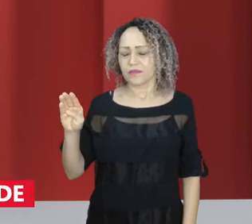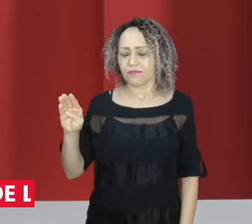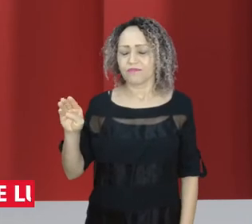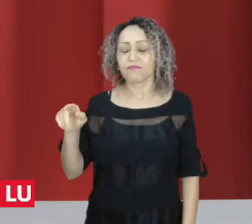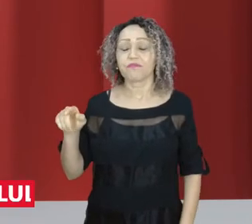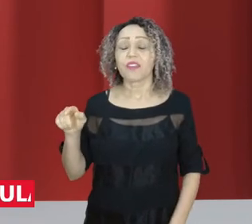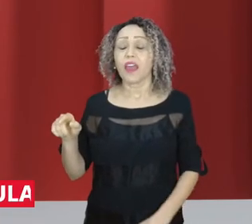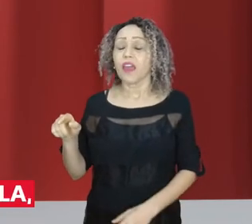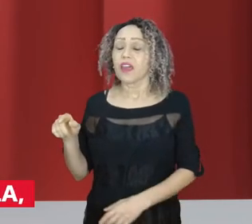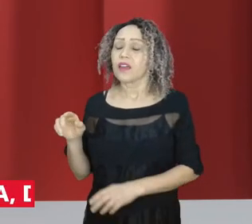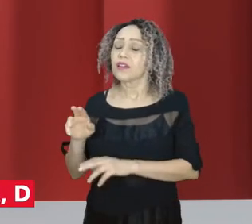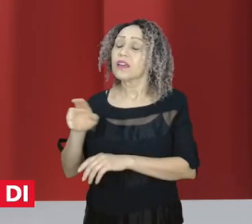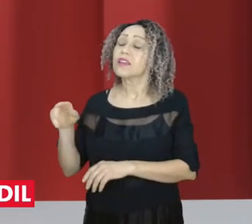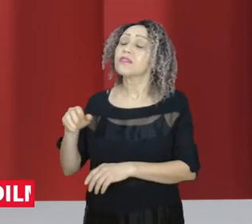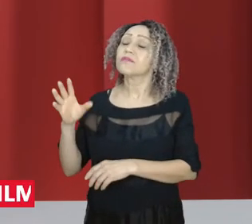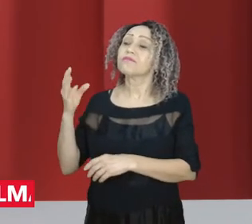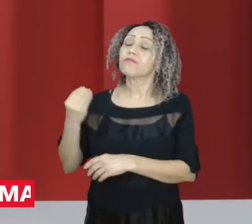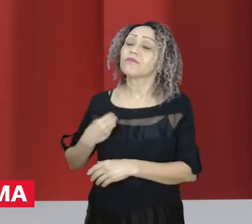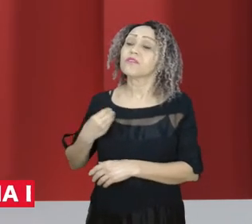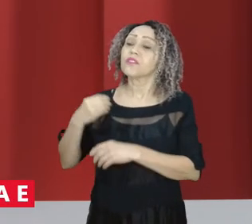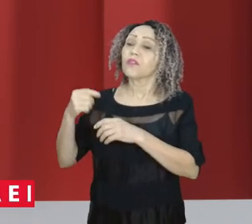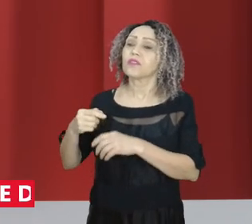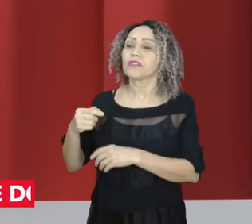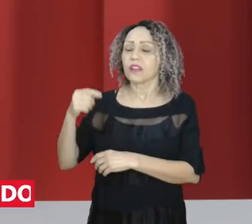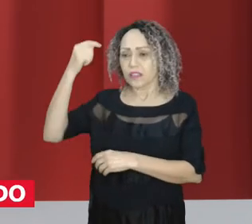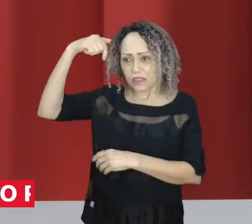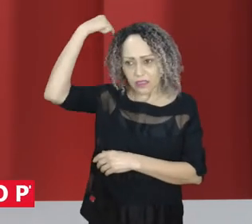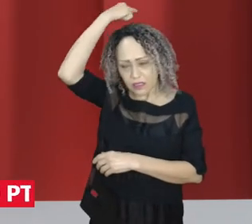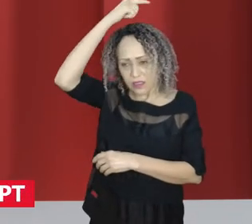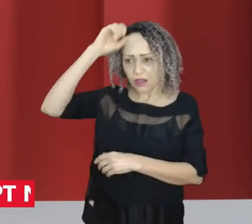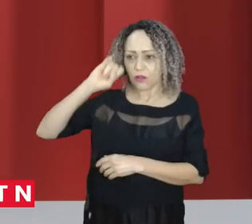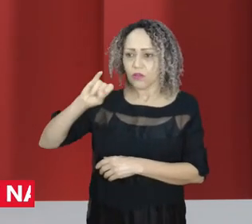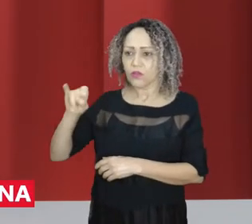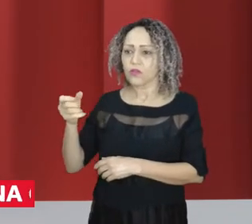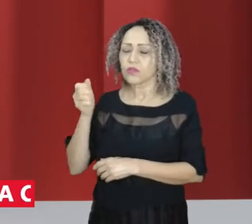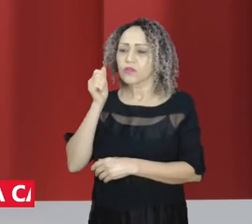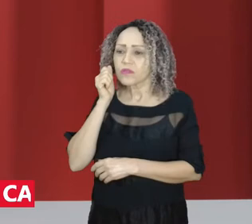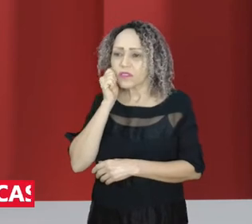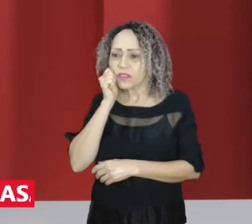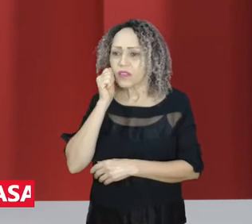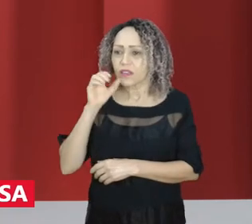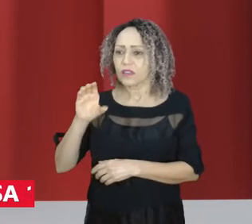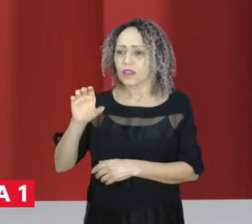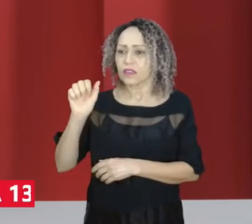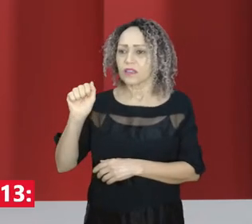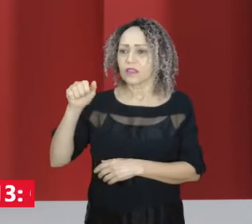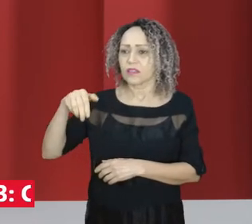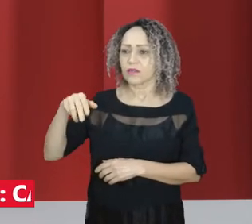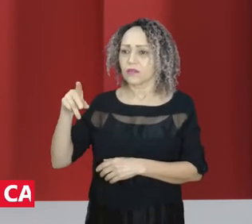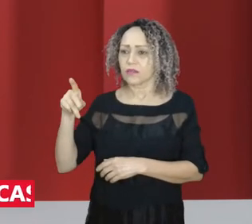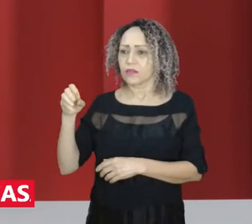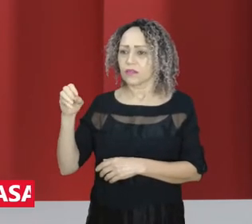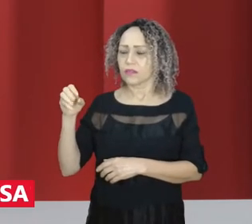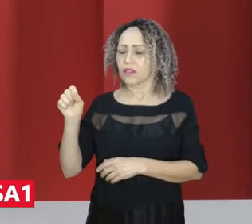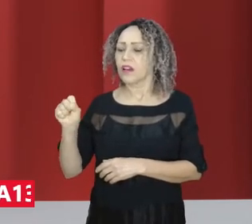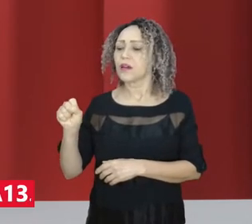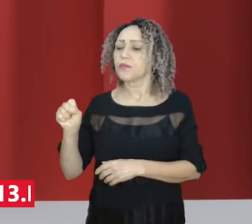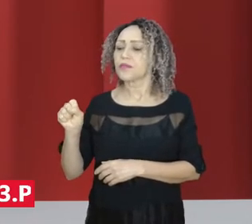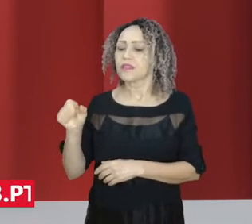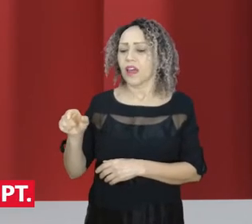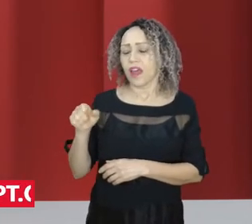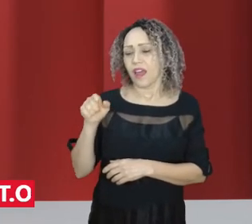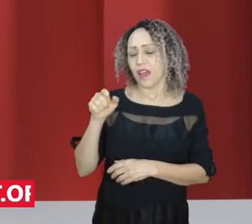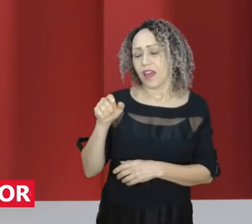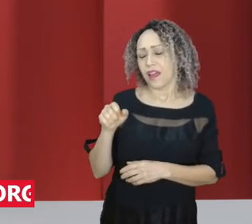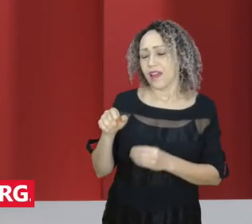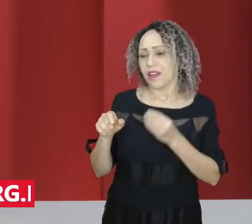né, de São Paulo, com Lula. Fala aqui, ó, Comitê de Luta dos Trabalhadores da Embraer, presente. Só bota seu nome aqui pra gente chamar pelo nome